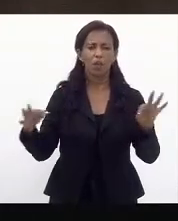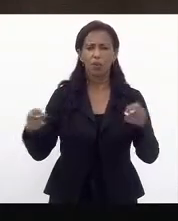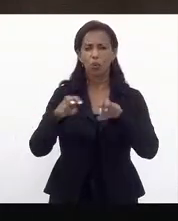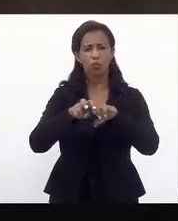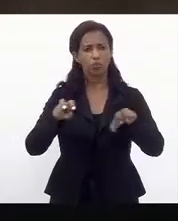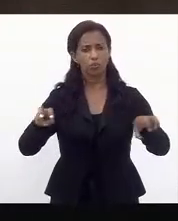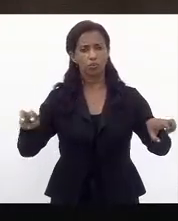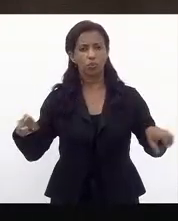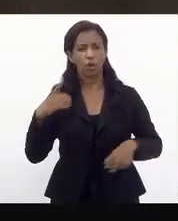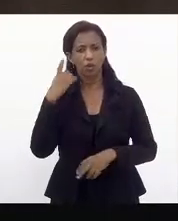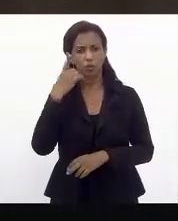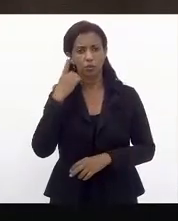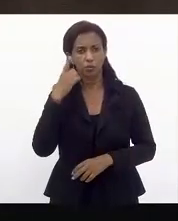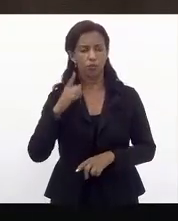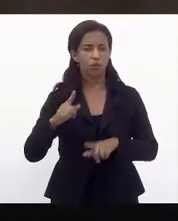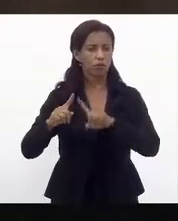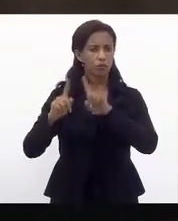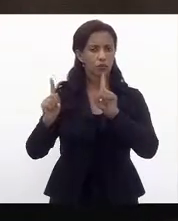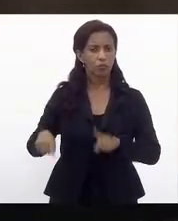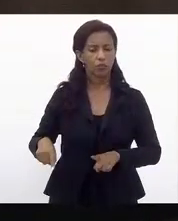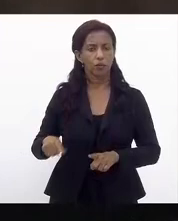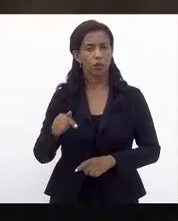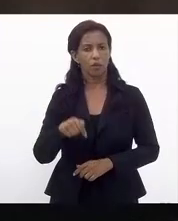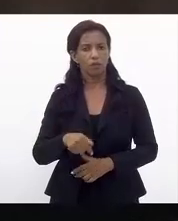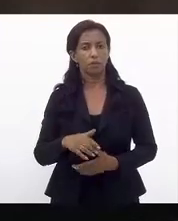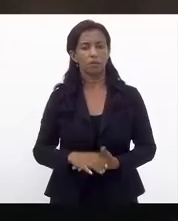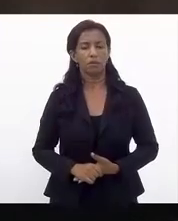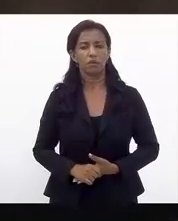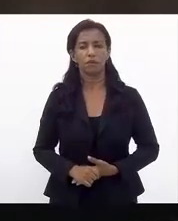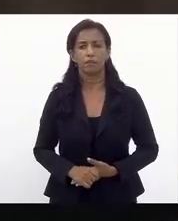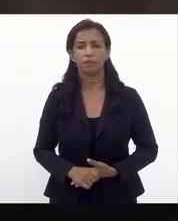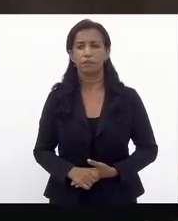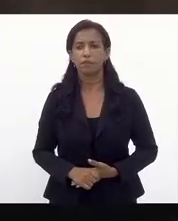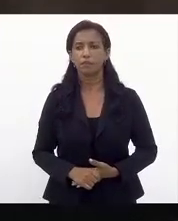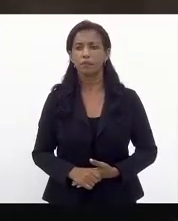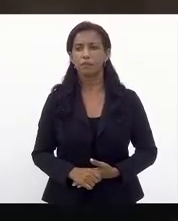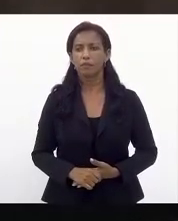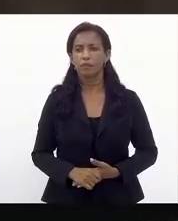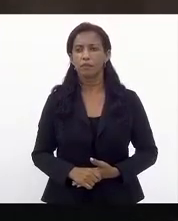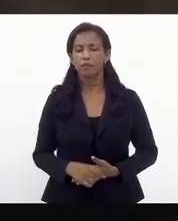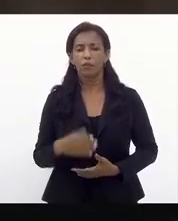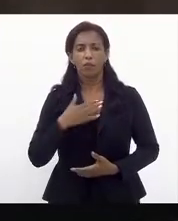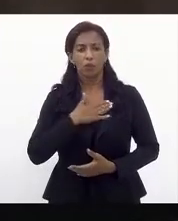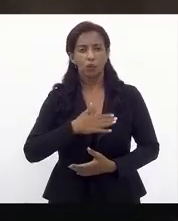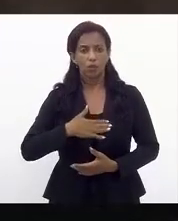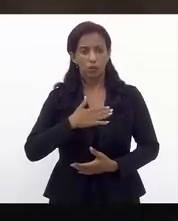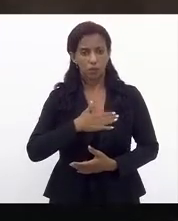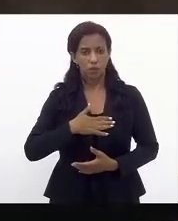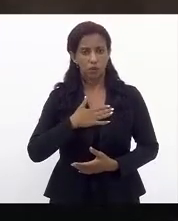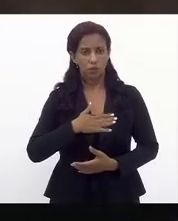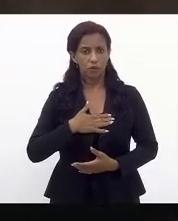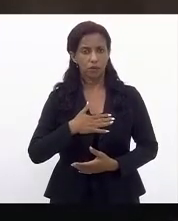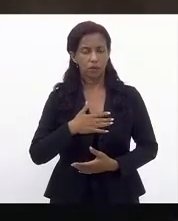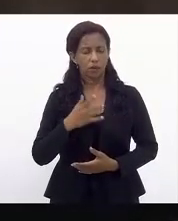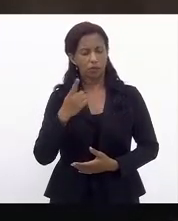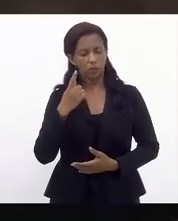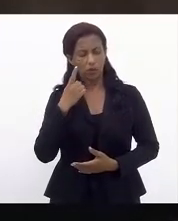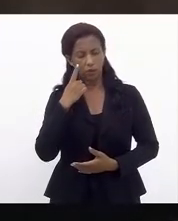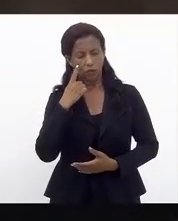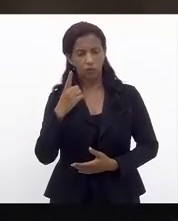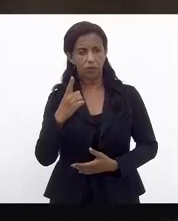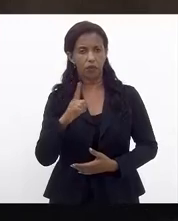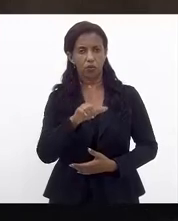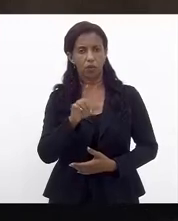demais membros da mesa e deputados e servidores públicos aqui é com muita satisfação que não escuta que a lua